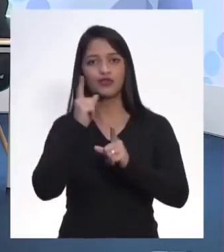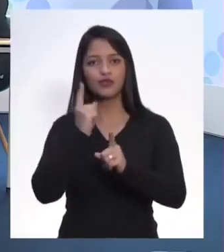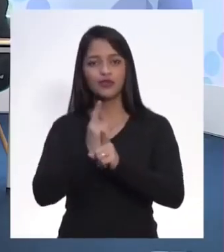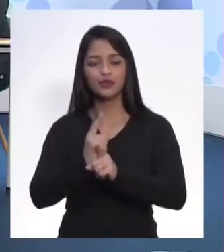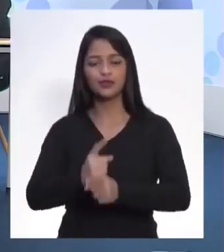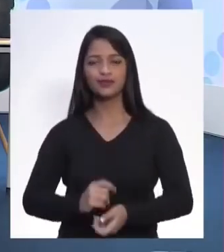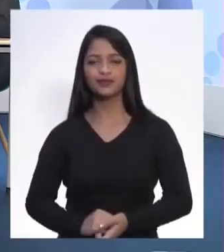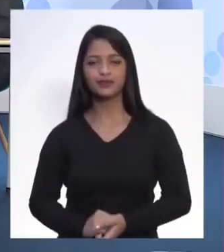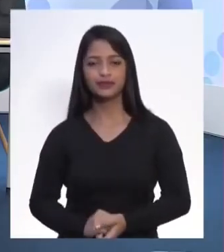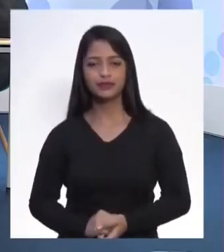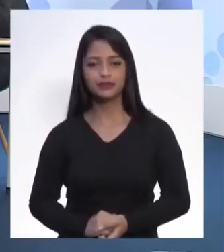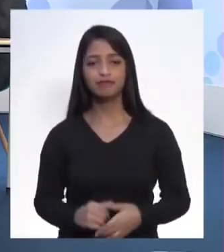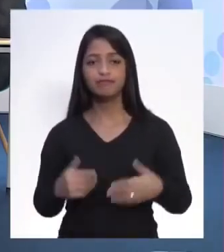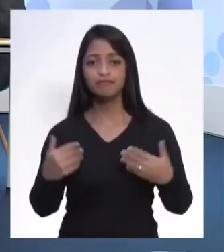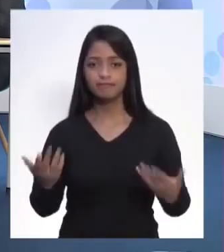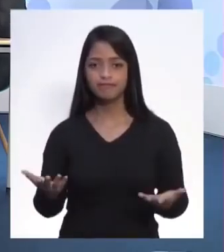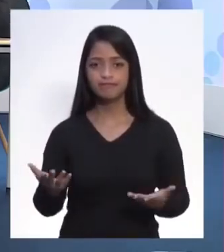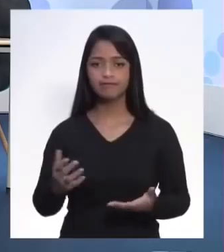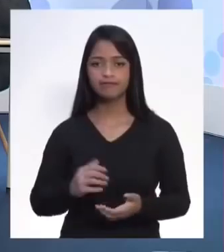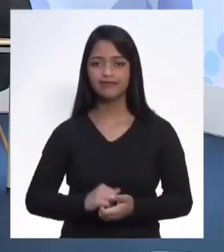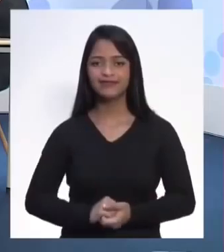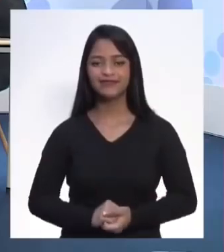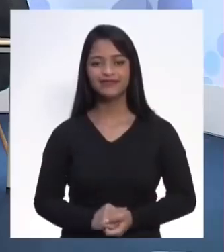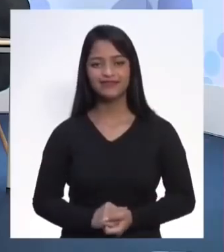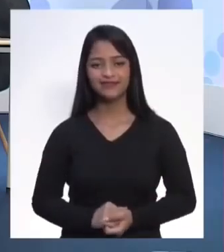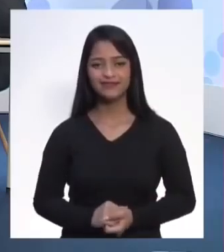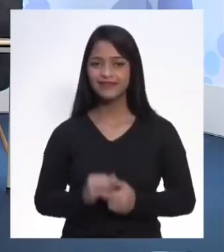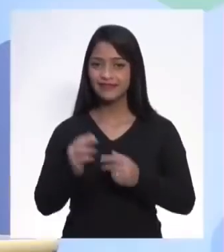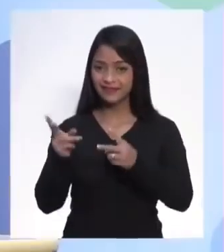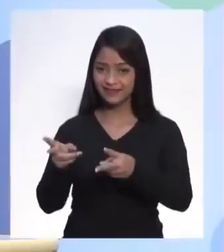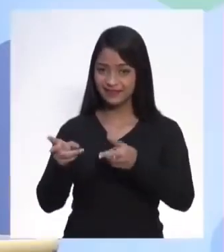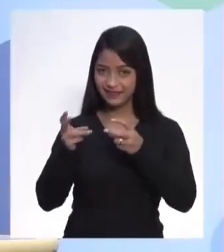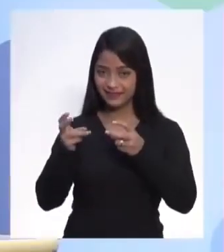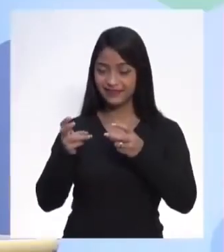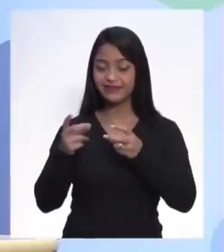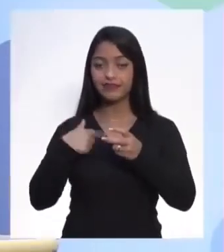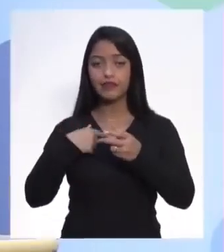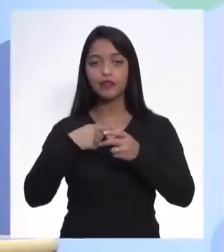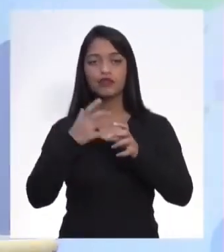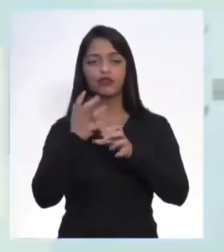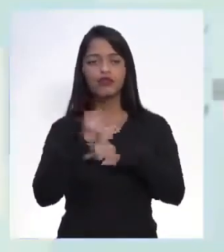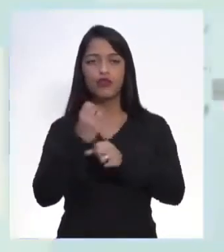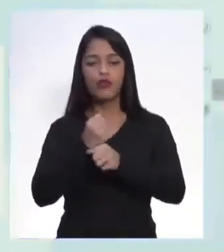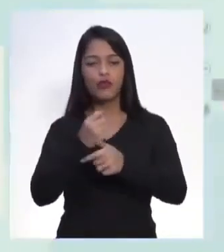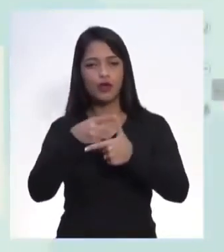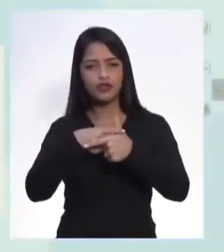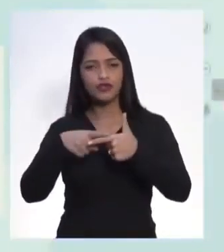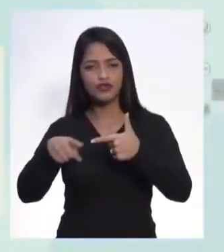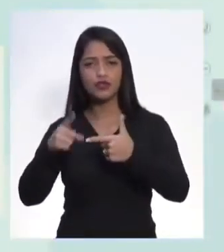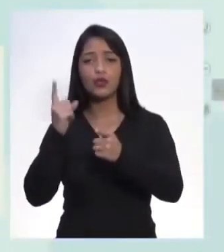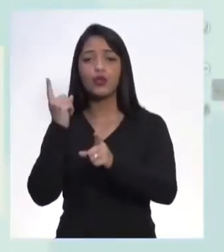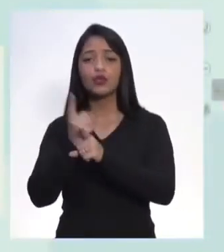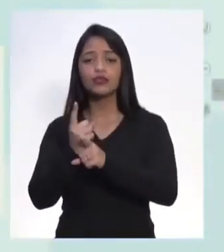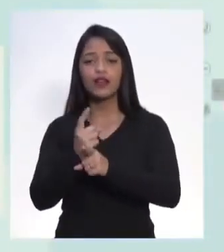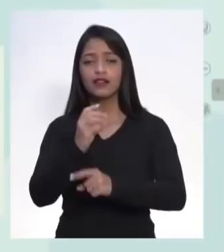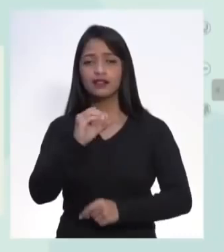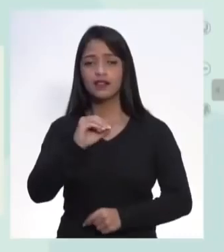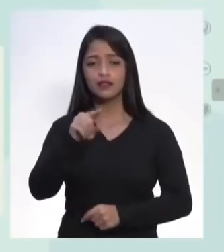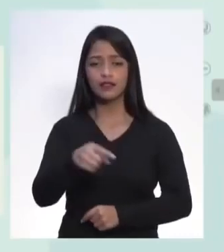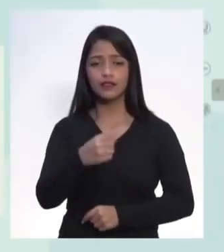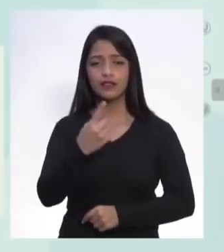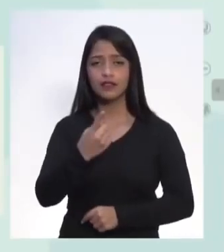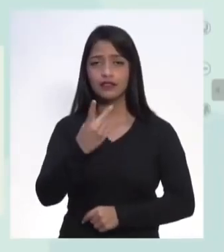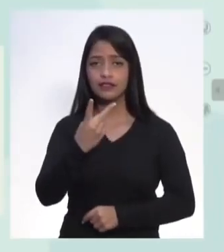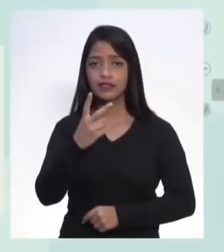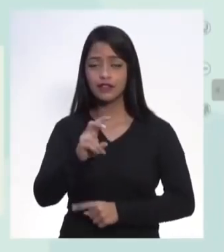E aí o que acontece aqui, ó? Perceba que eu fiz essa divisão e cheguei aonde? No 0,125 vezes